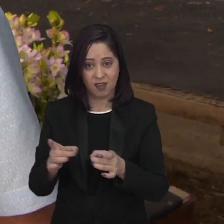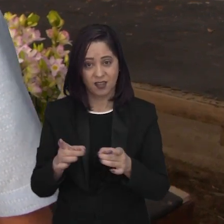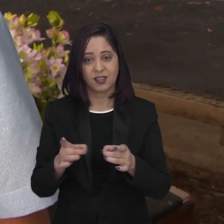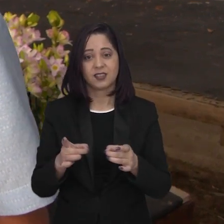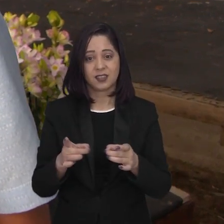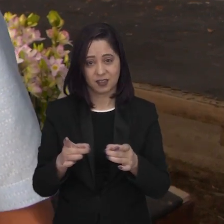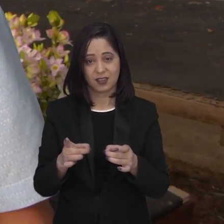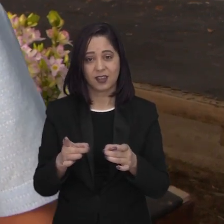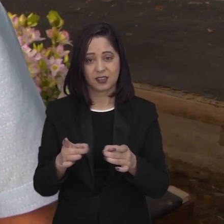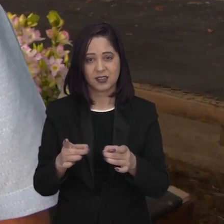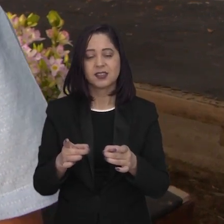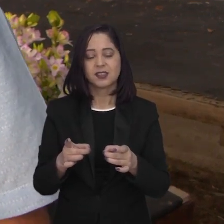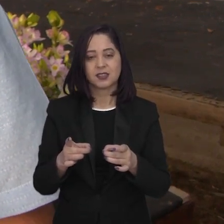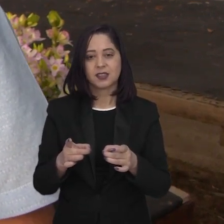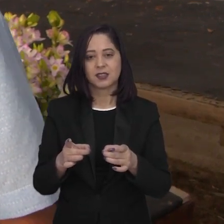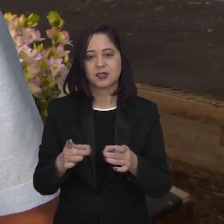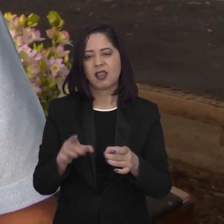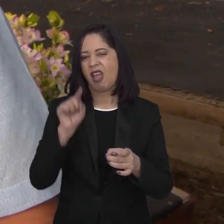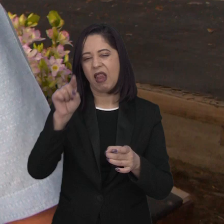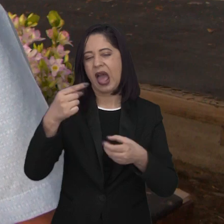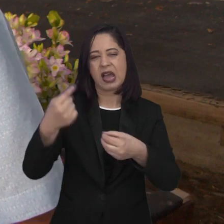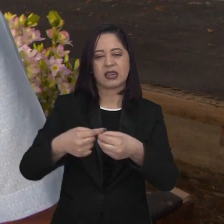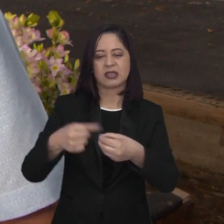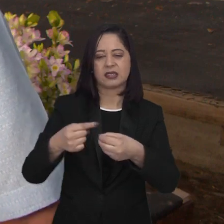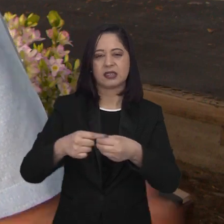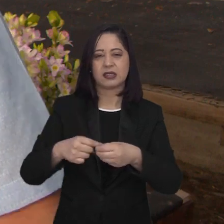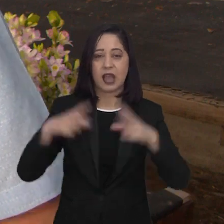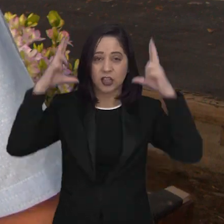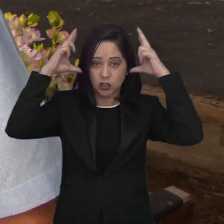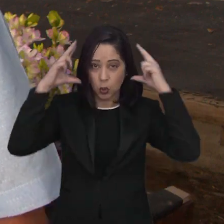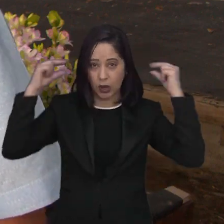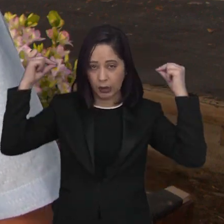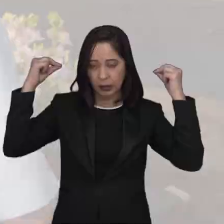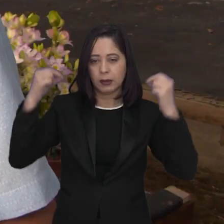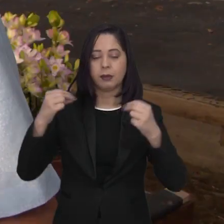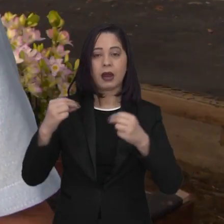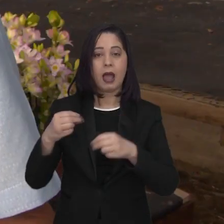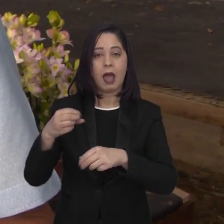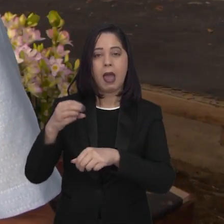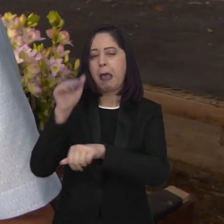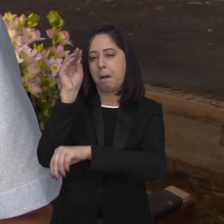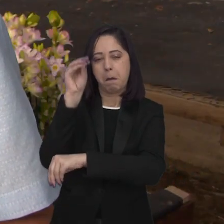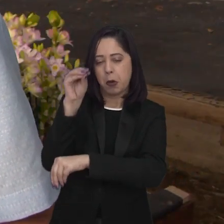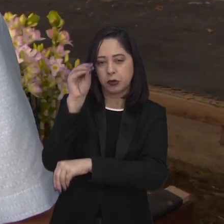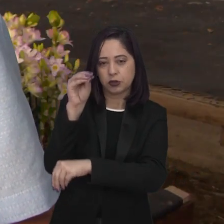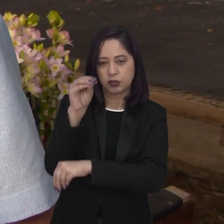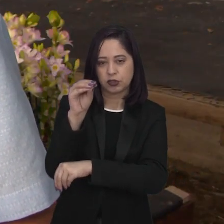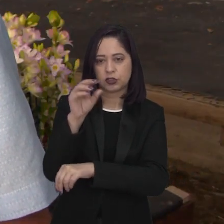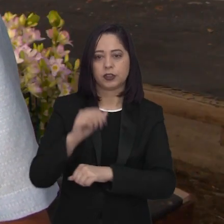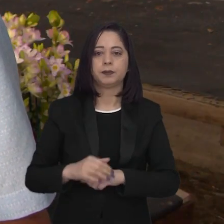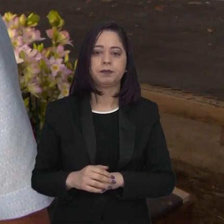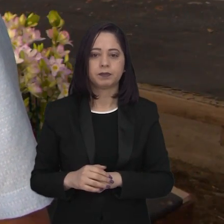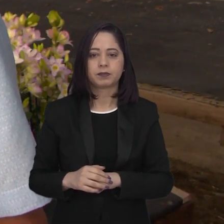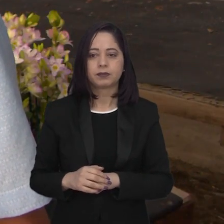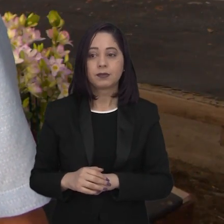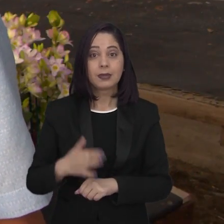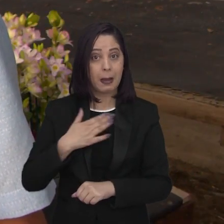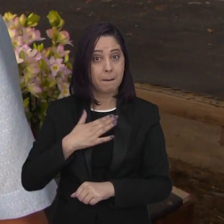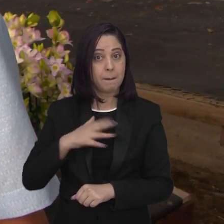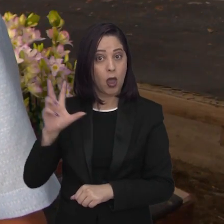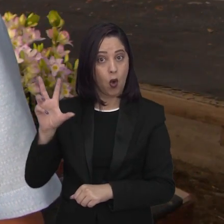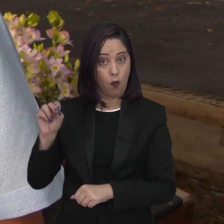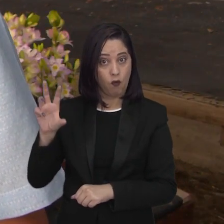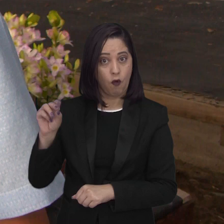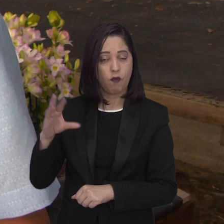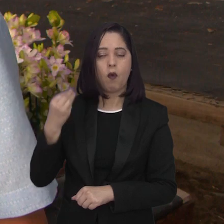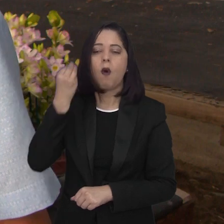os produtores, para os grandes produtores, né, da Olambra, da região de Mogi. Tive pouco contato com ele, mas ele tinha muita experiência em desenvolver